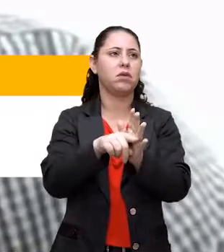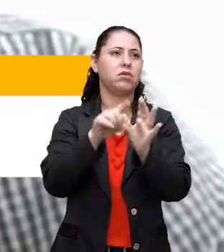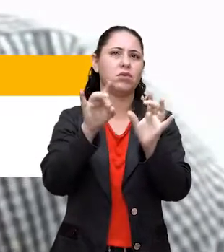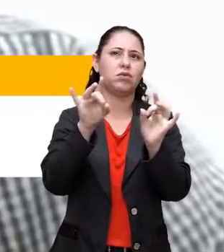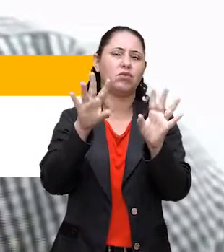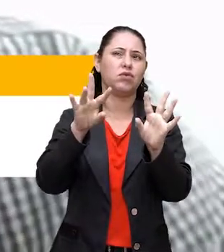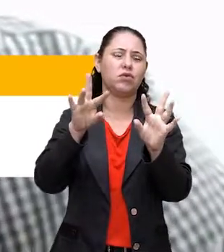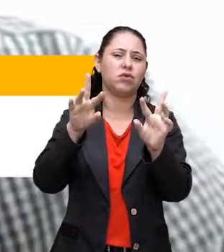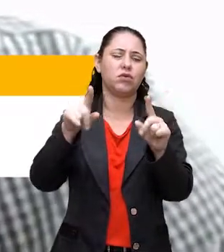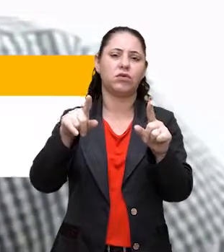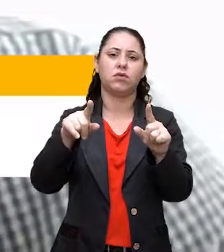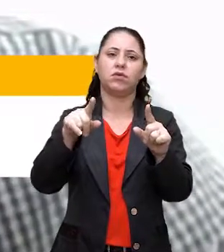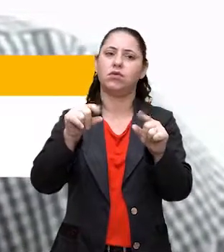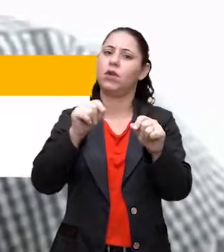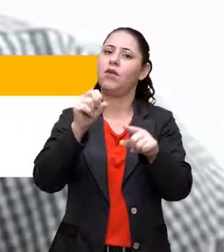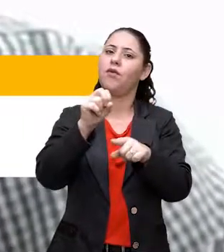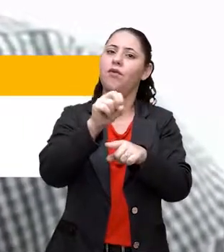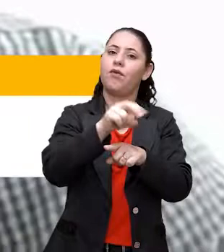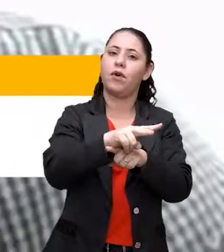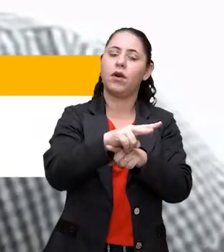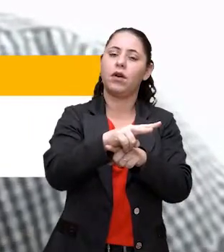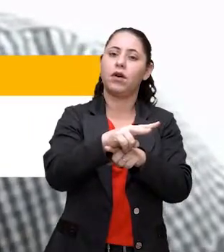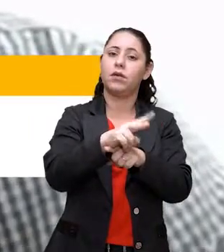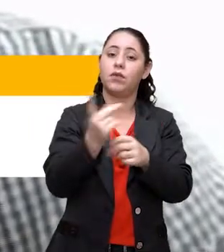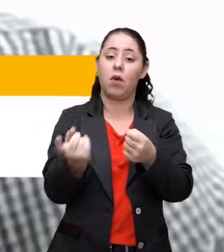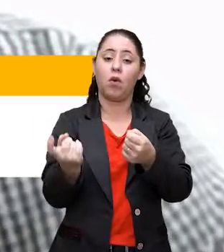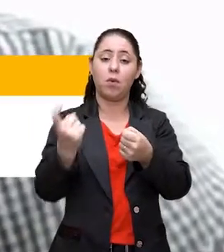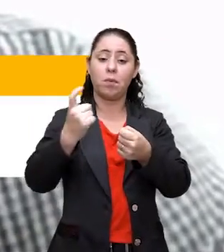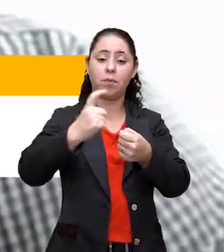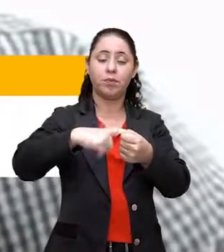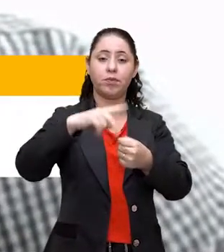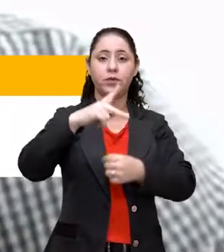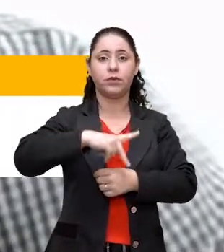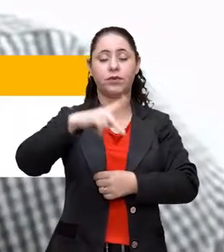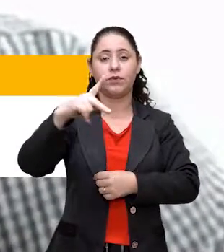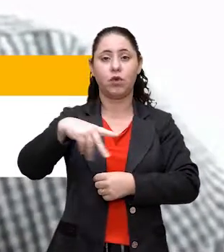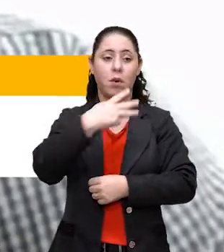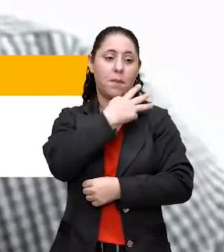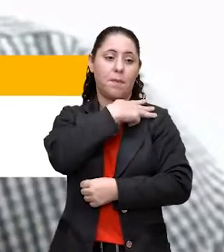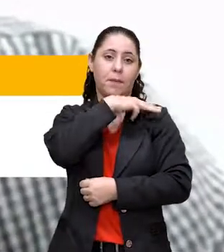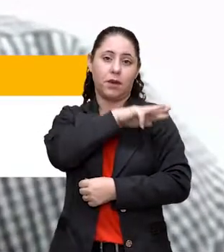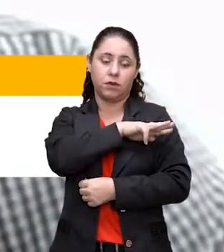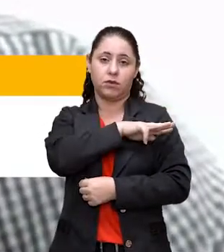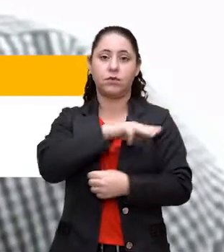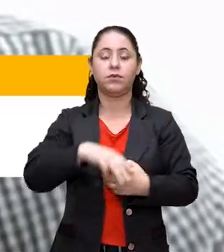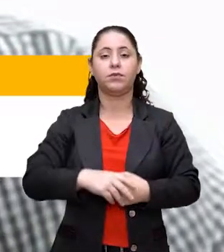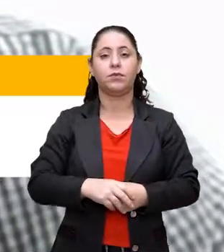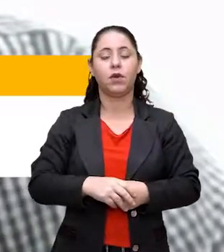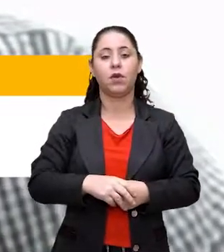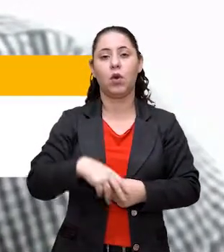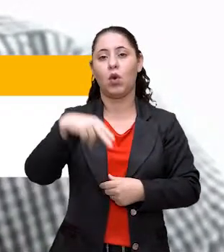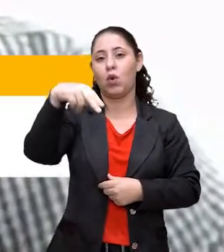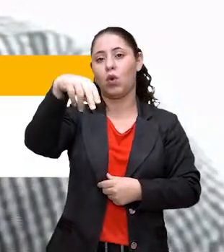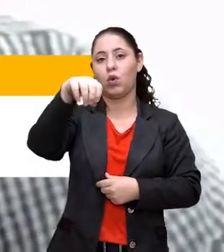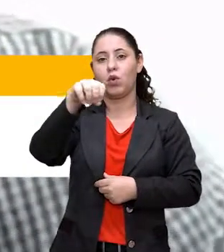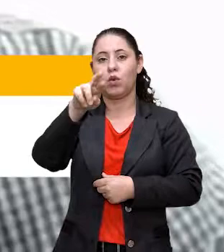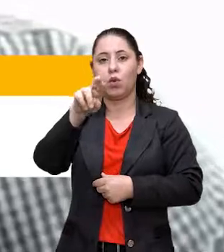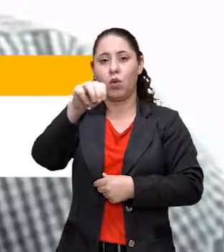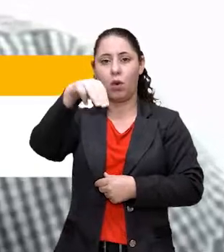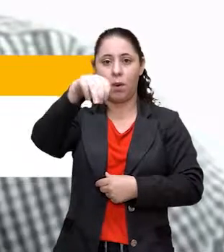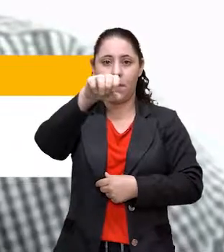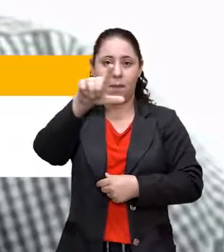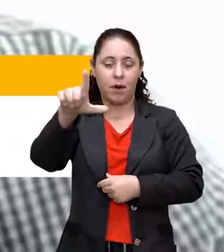situações excepcionais a contratação de professores de nível médio, né, normal